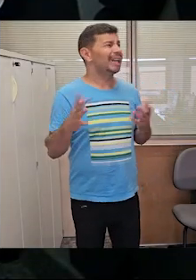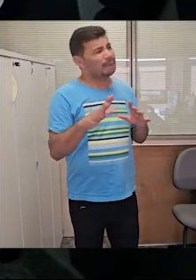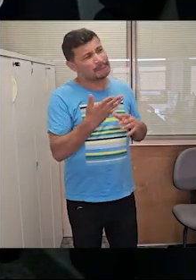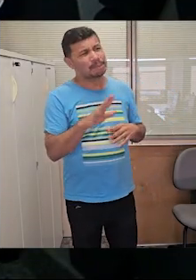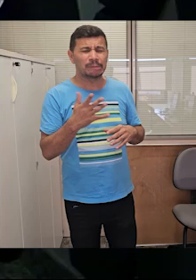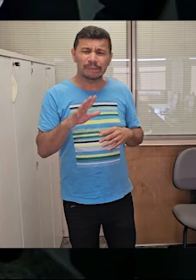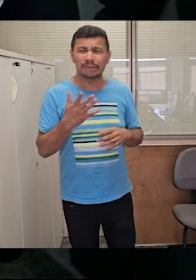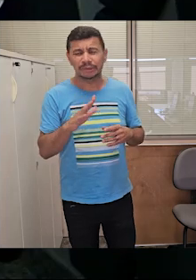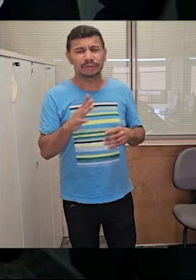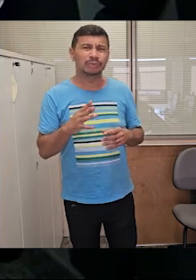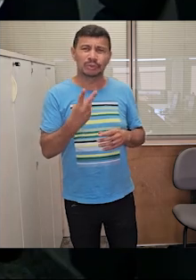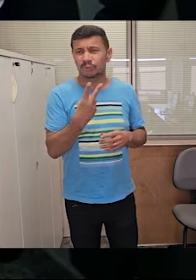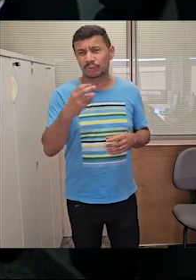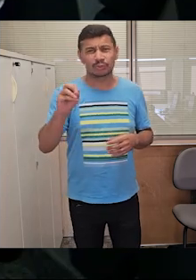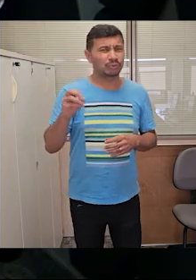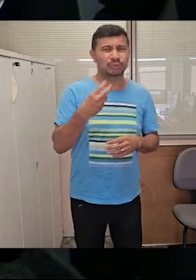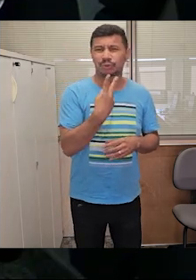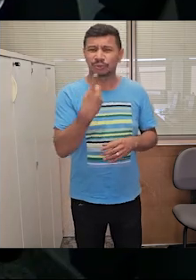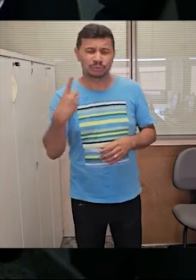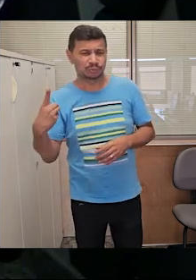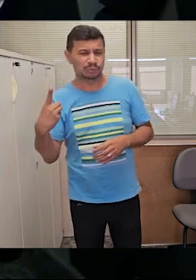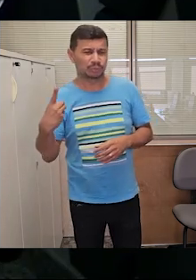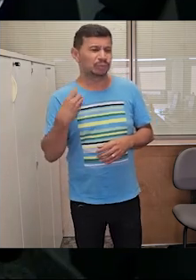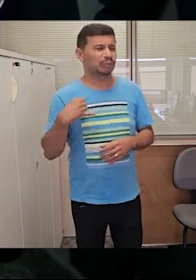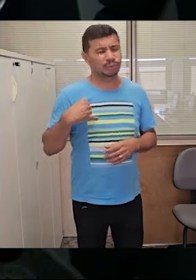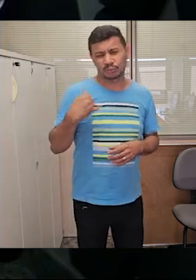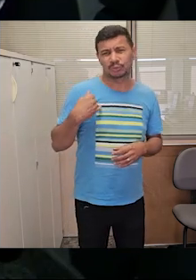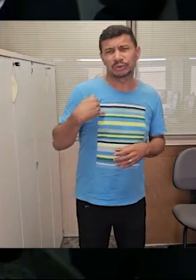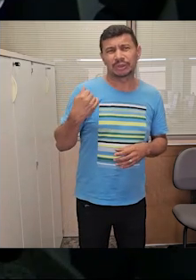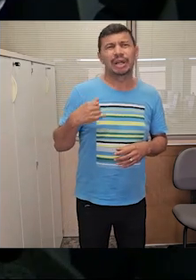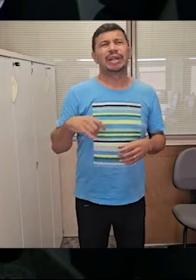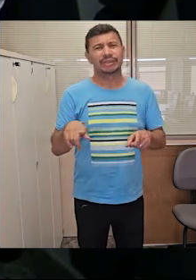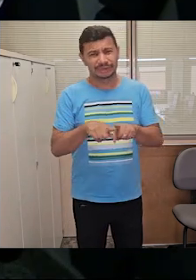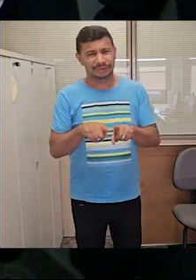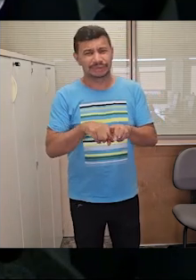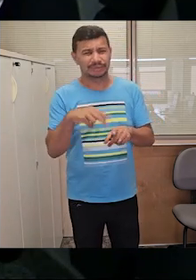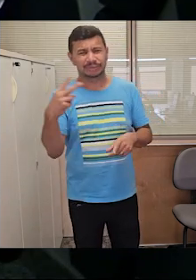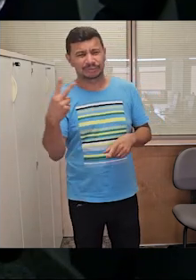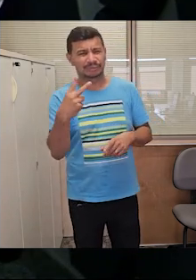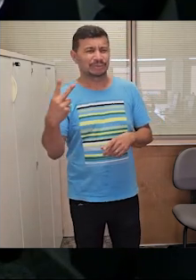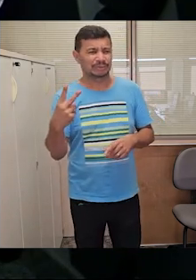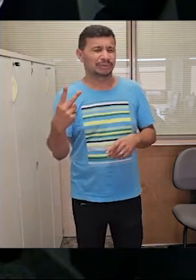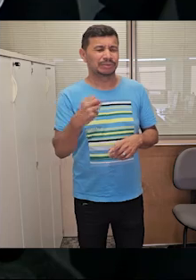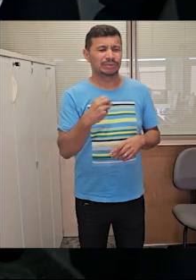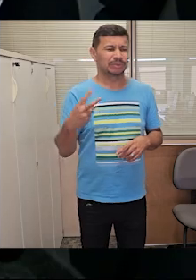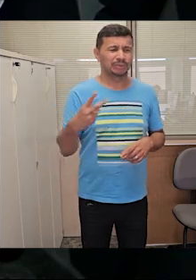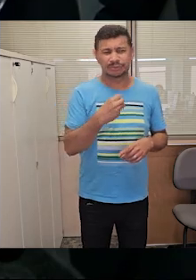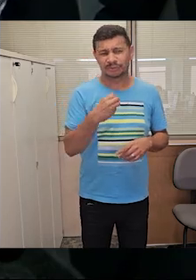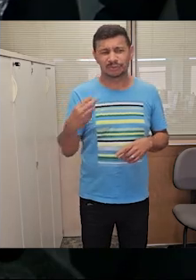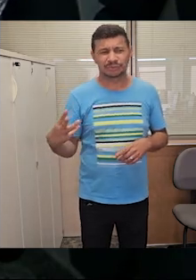Você, por aí, 20, 21... Tinha uns velhos já com 22 anos. 23.